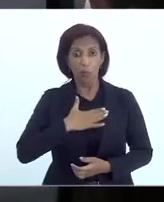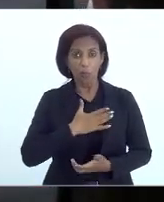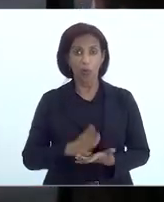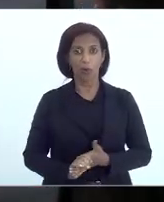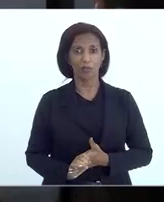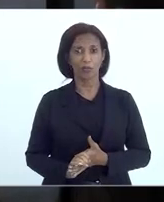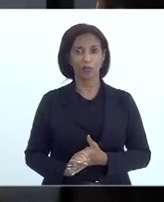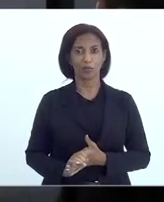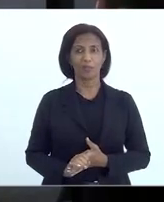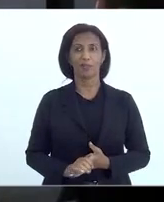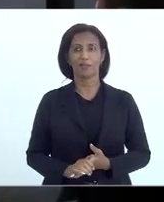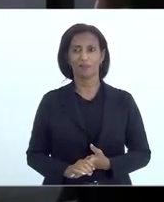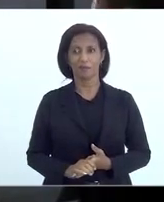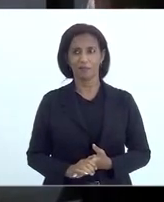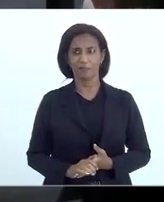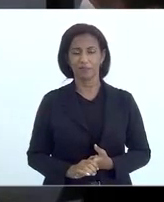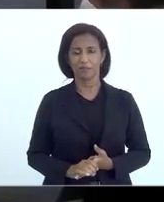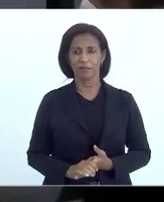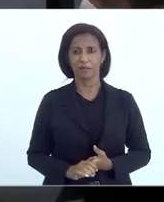briga